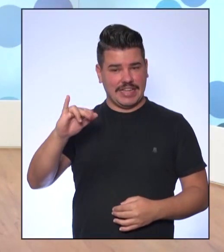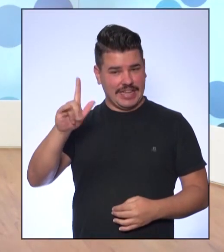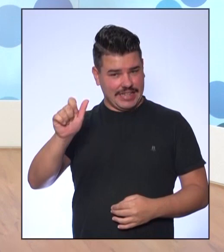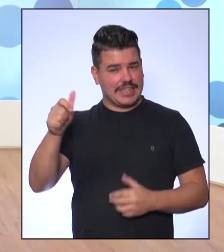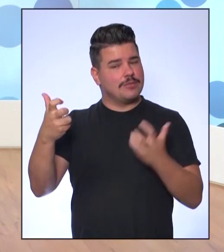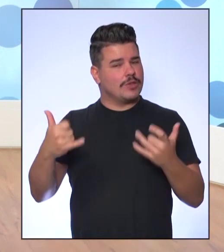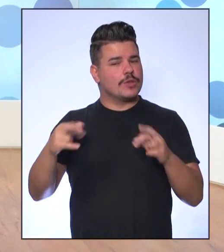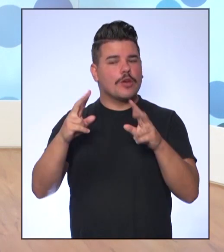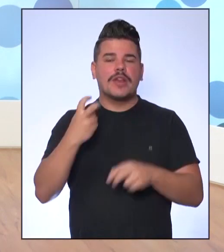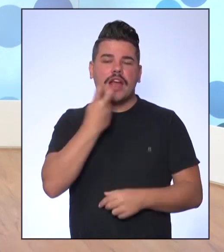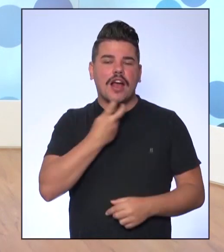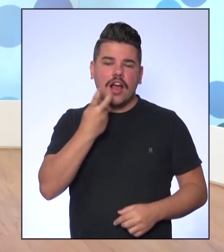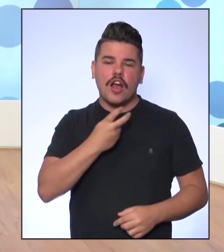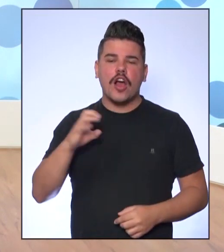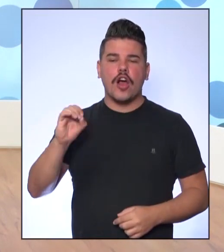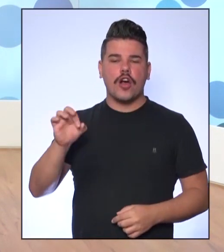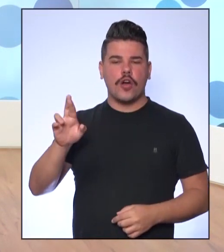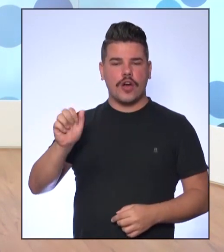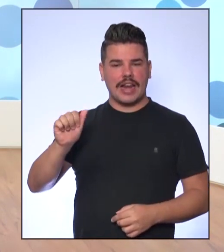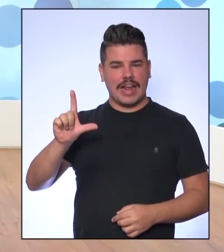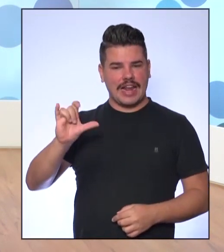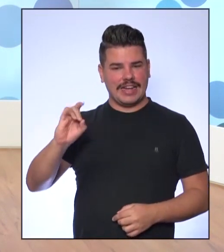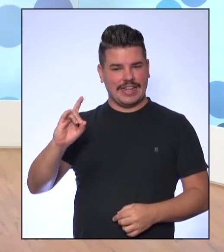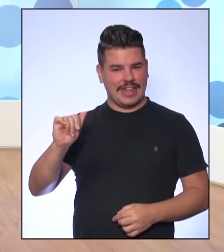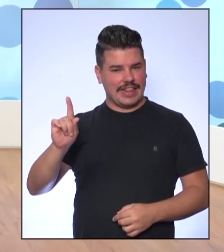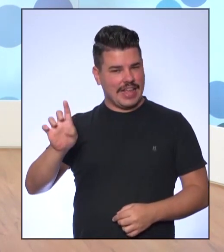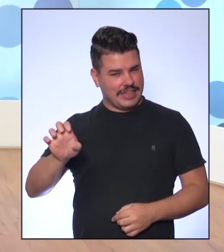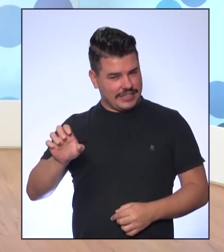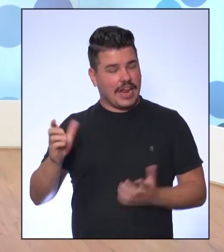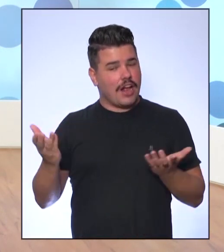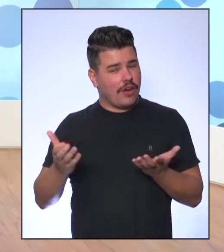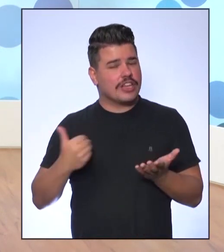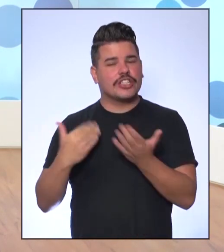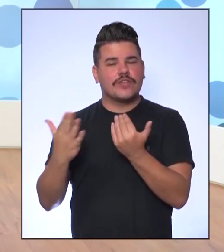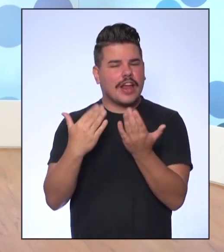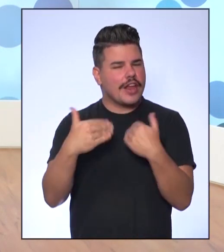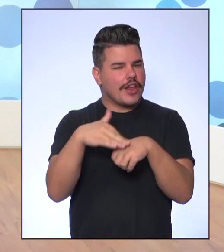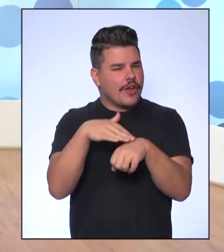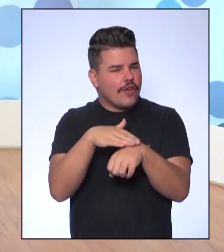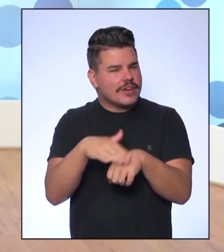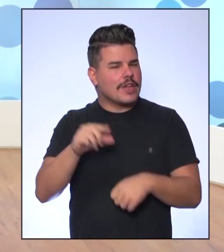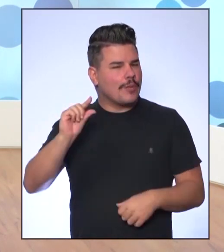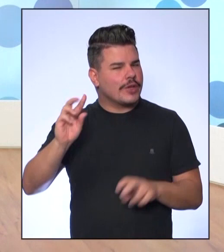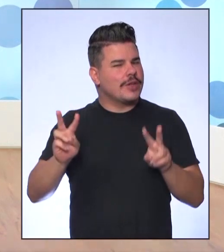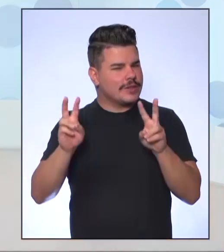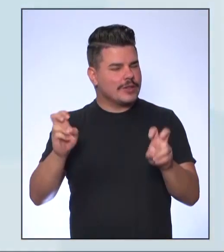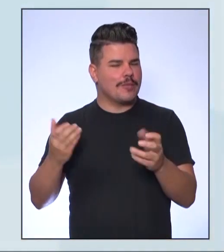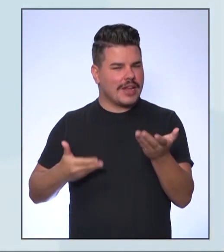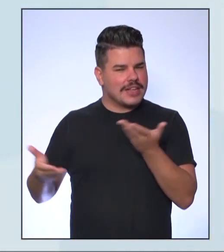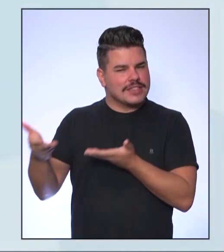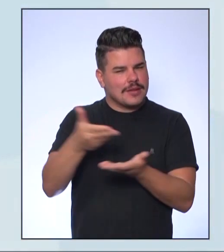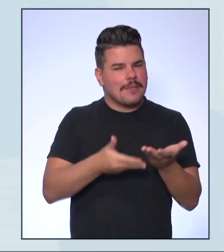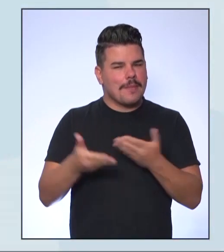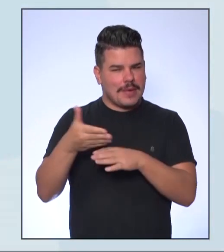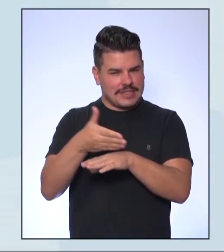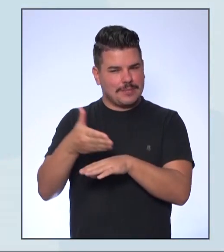aí num texto, vamos prosear um pouquinho sobre essa interação, né, professor Mauro? Sim.